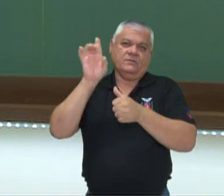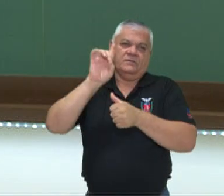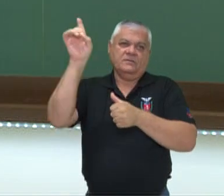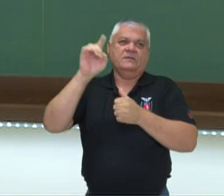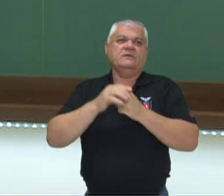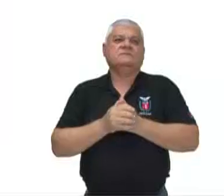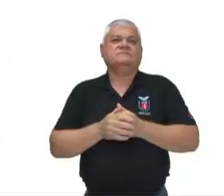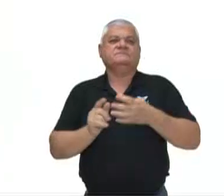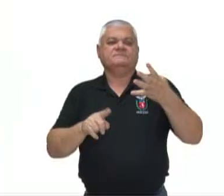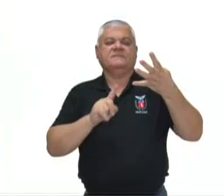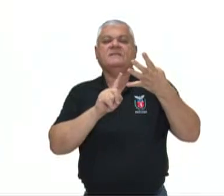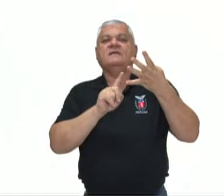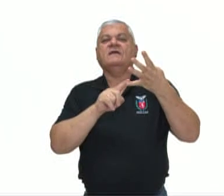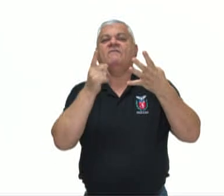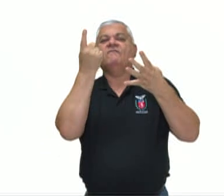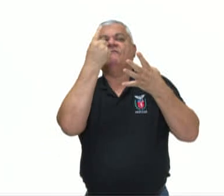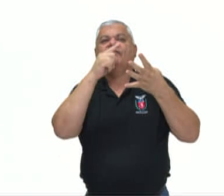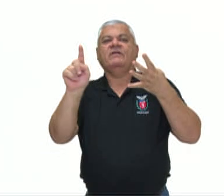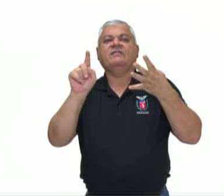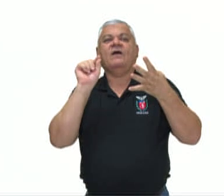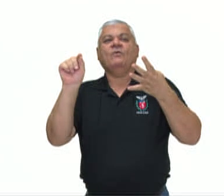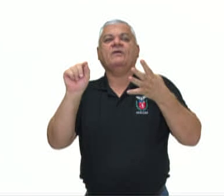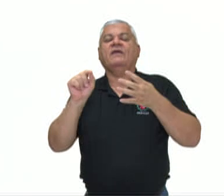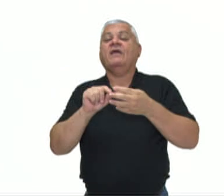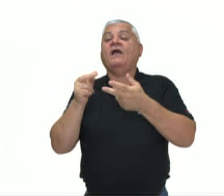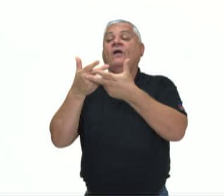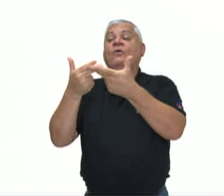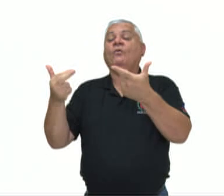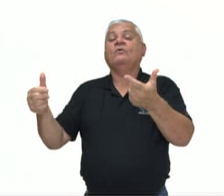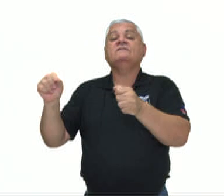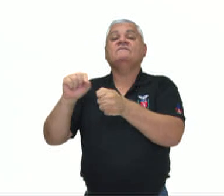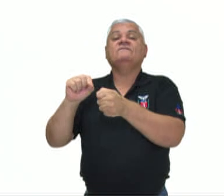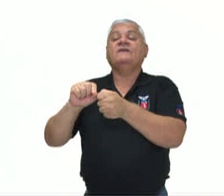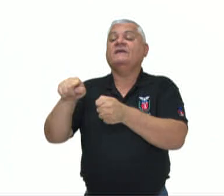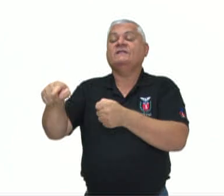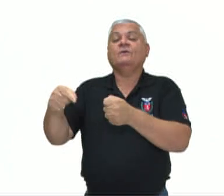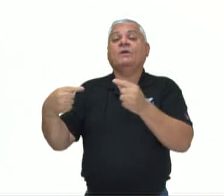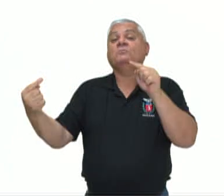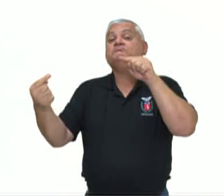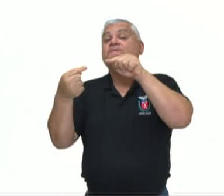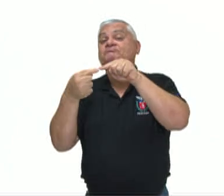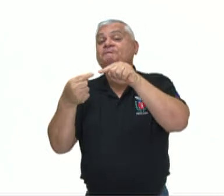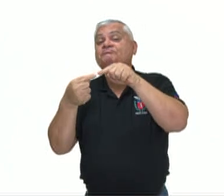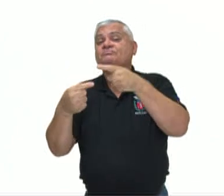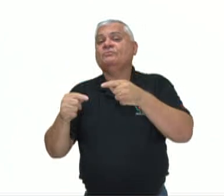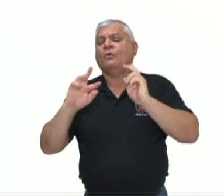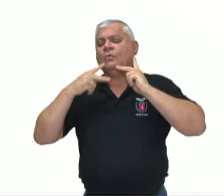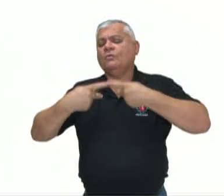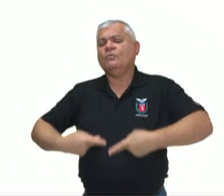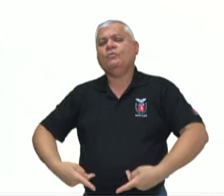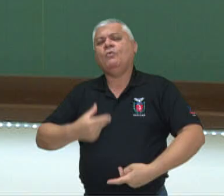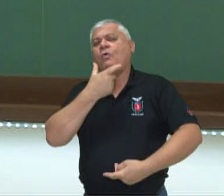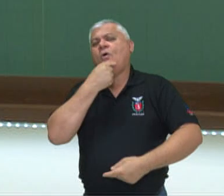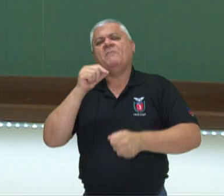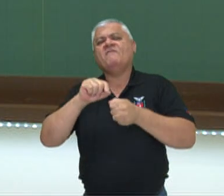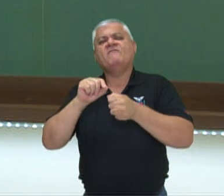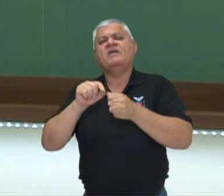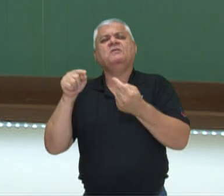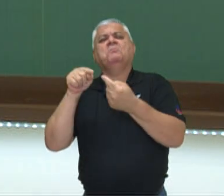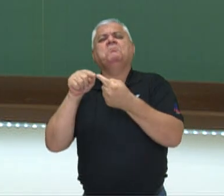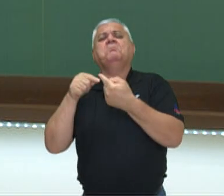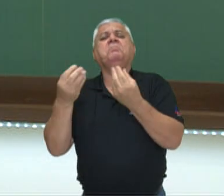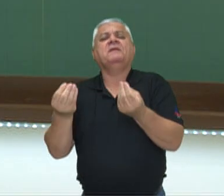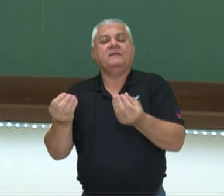né? A causa final, aquilo para o qual a coisa é feita, então a finalidade do ser humano. E por que essa